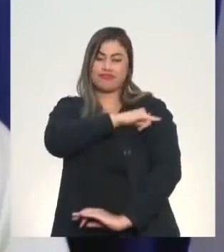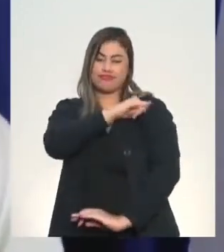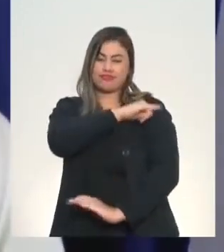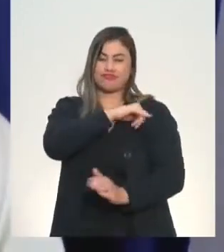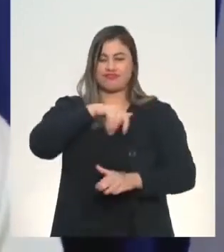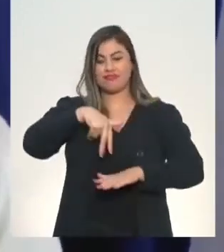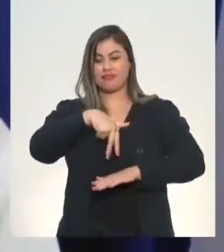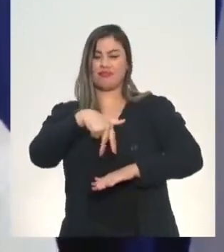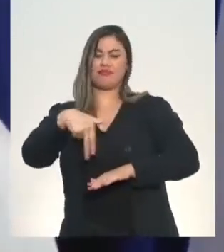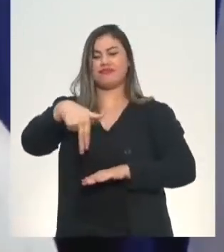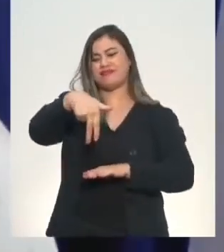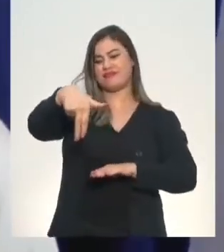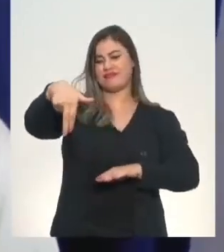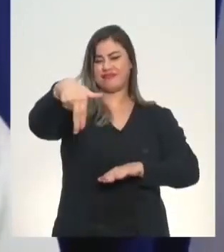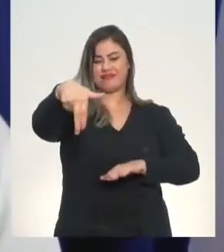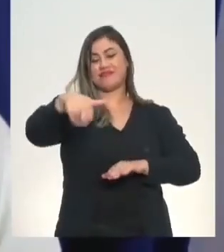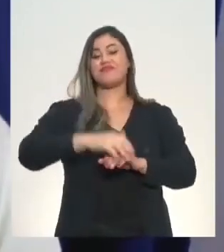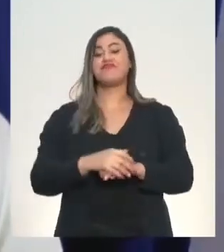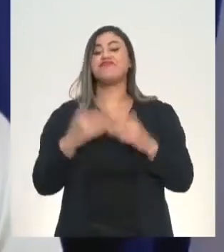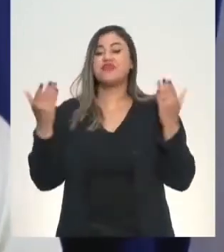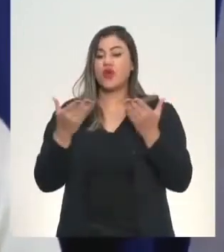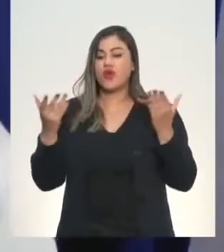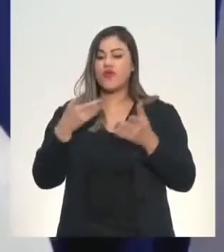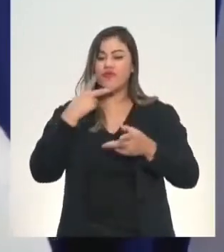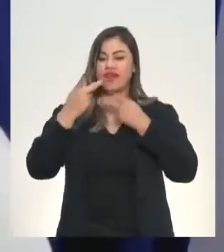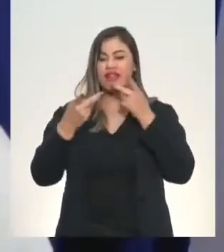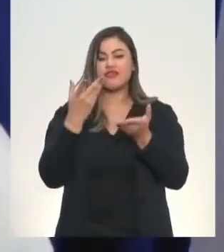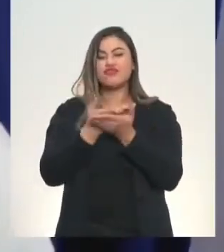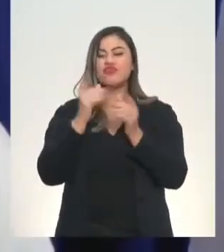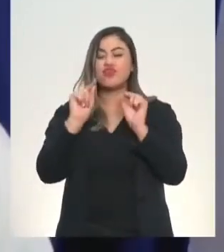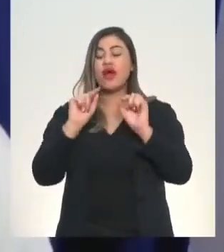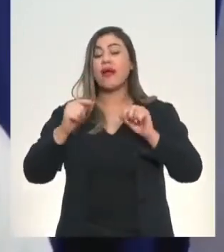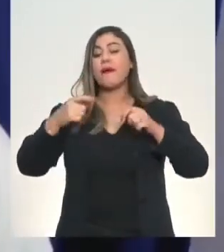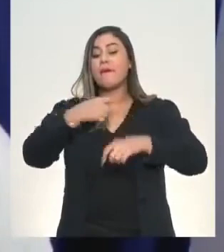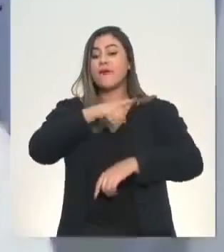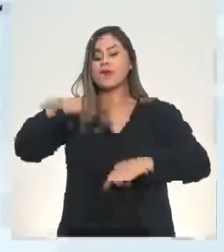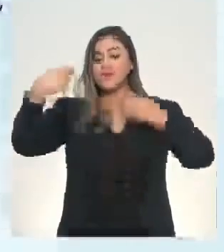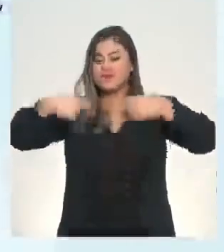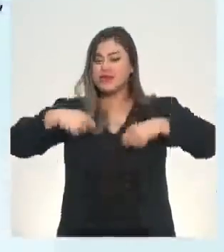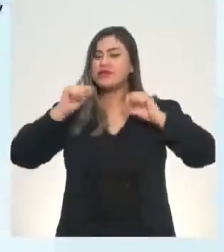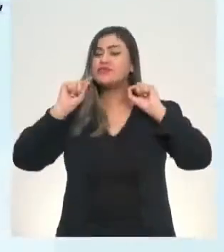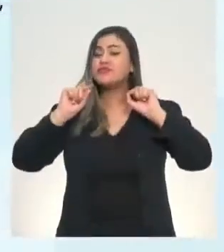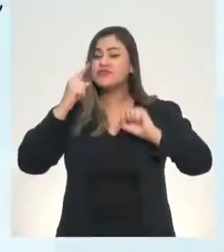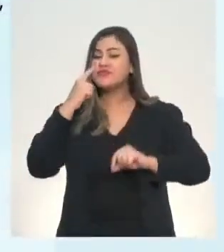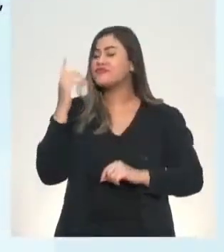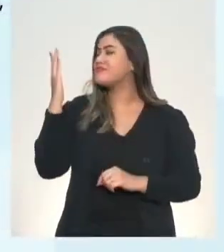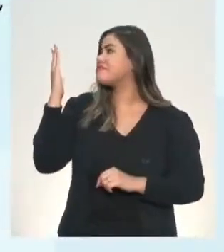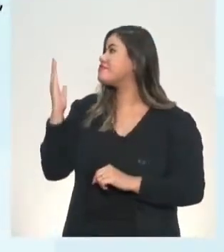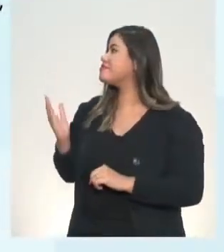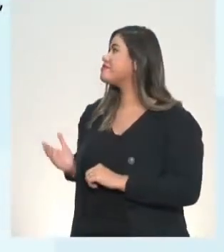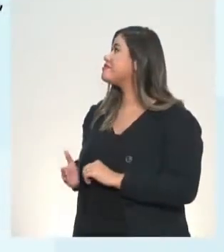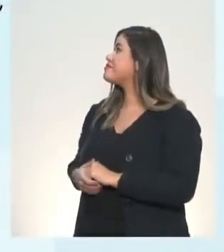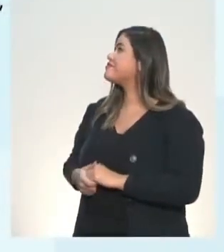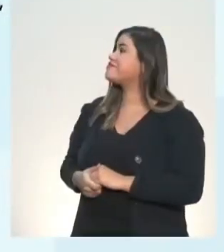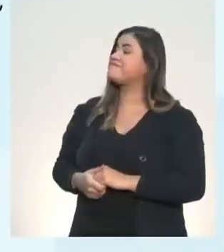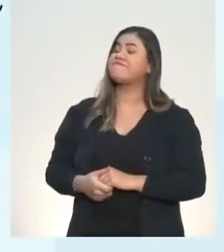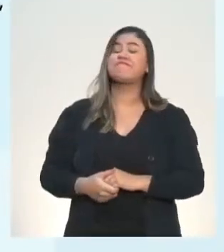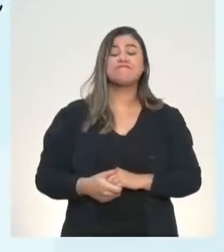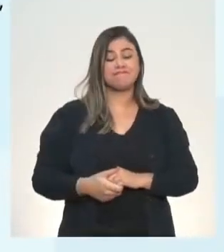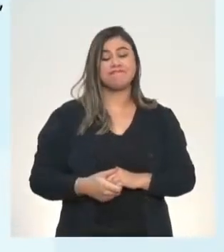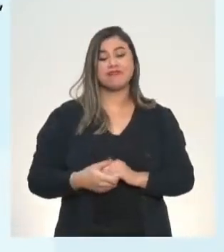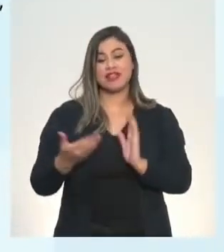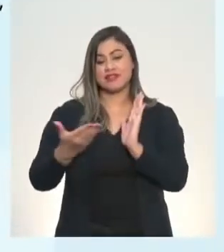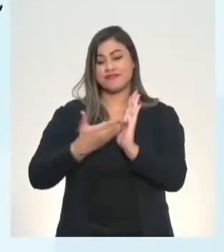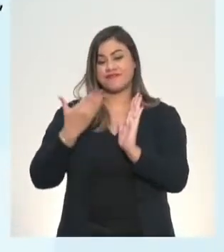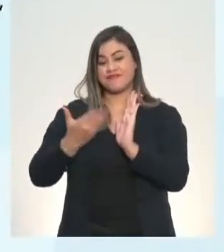materiais da aula de hoje. For this class you will need... Para esta aula vocês precisarão de... Your notebook. O seu